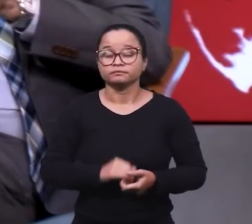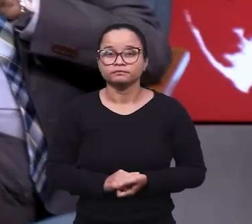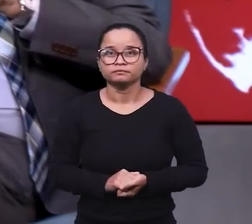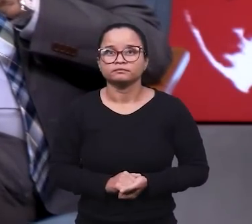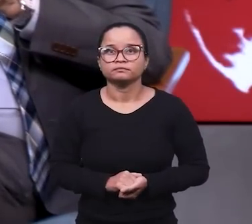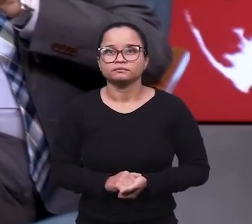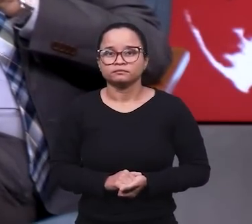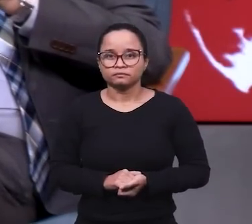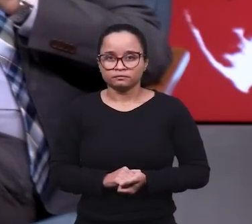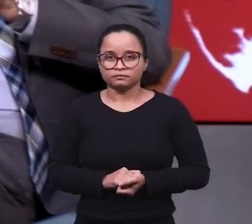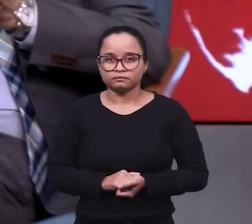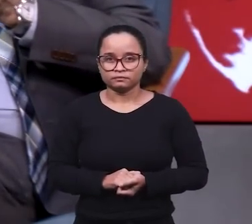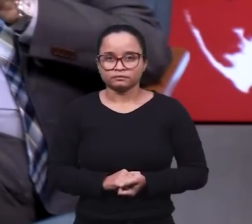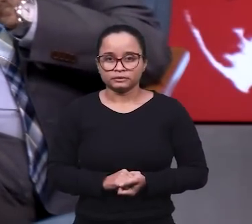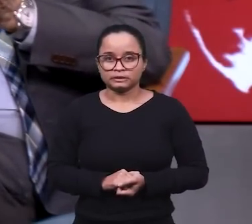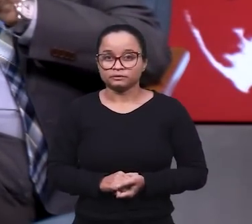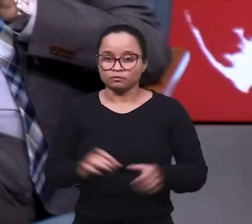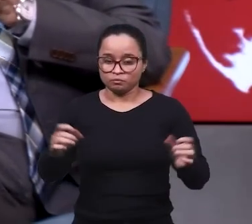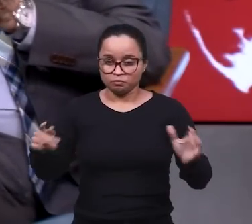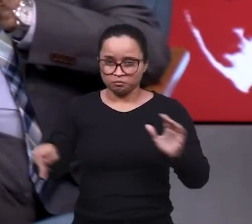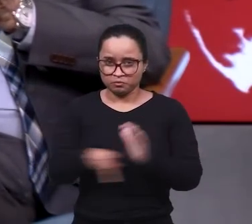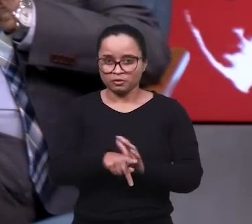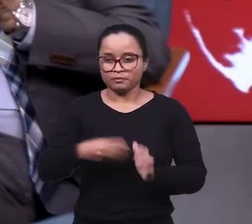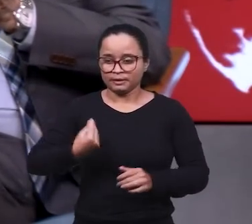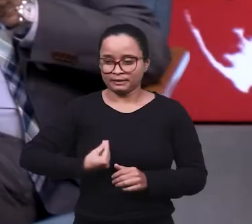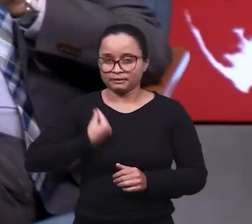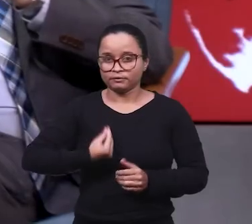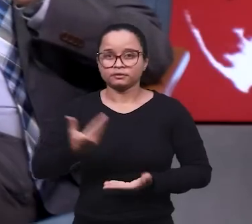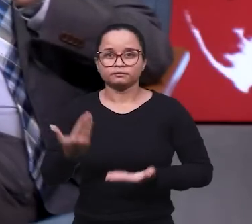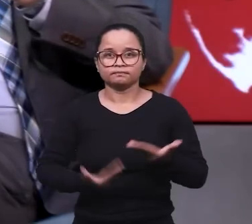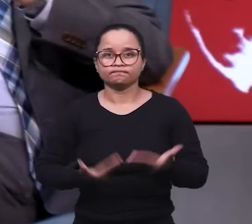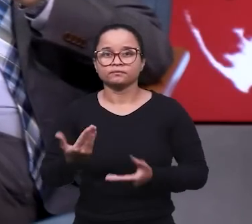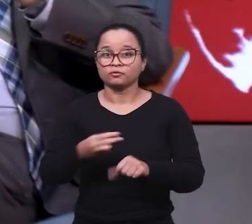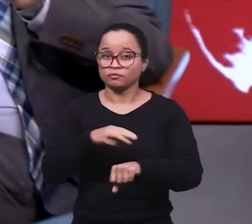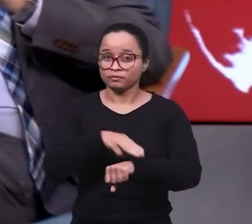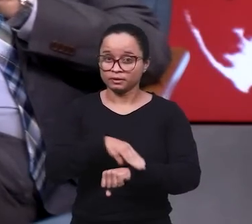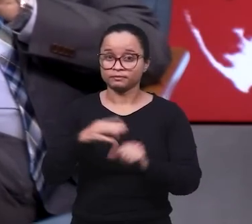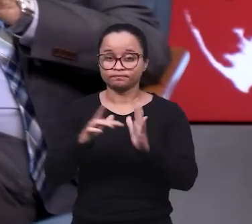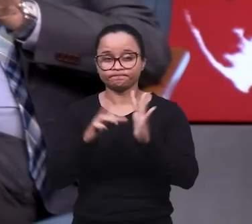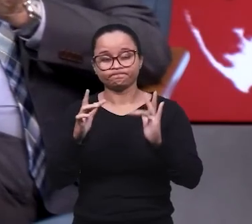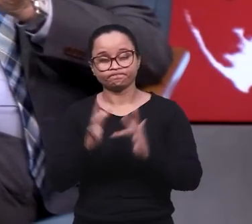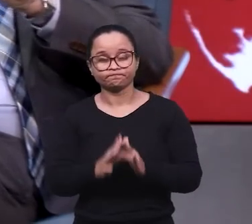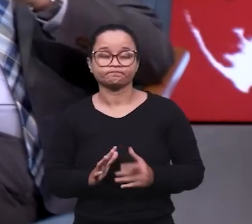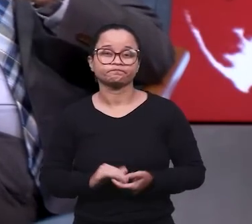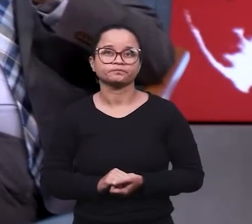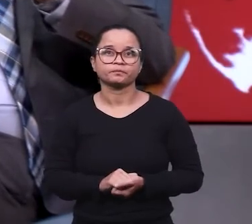ministério definido na vida da igreja. Então, é o ministério de Jesus.